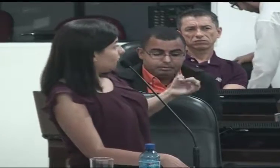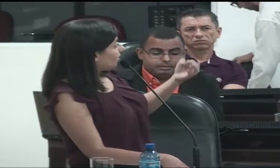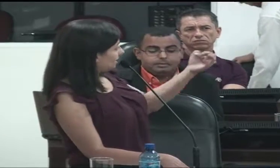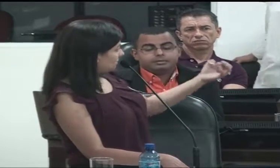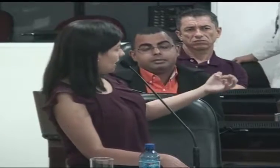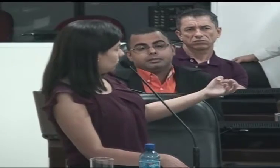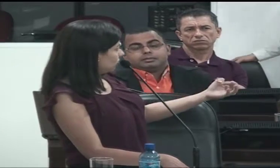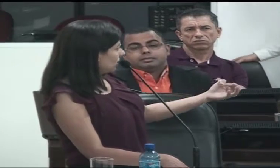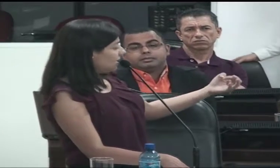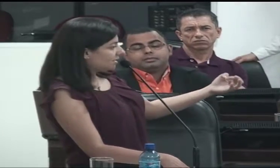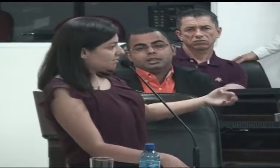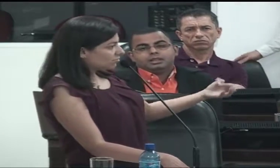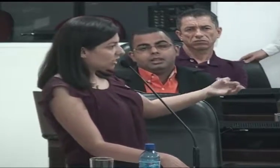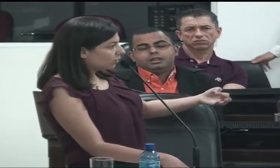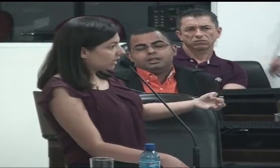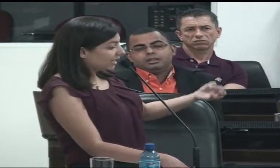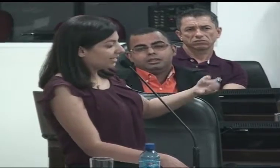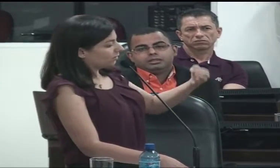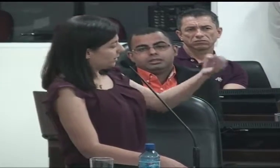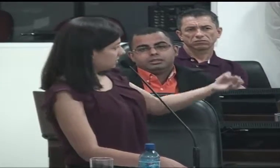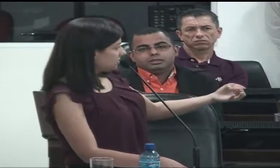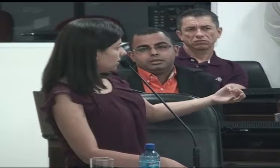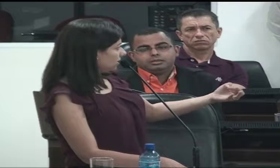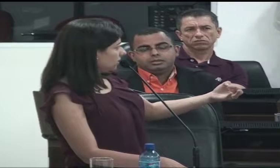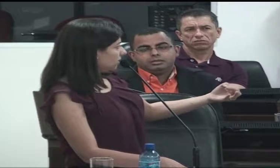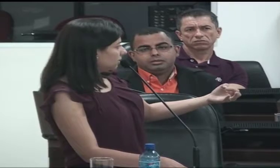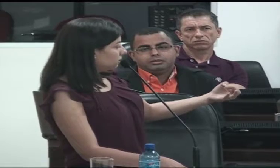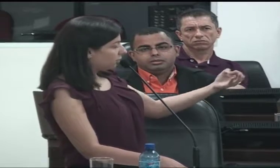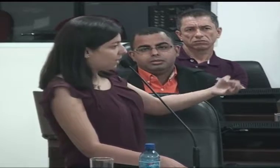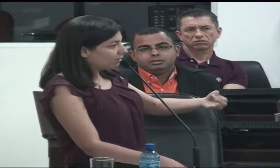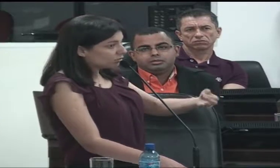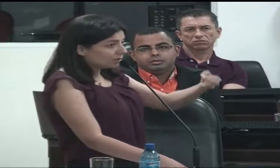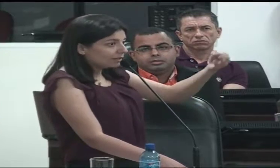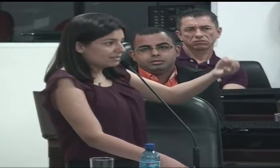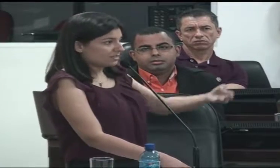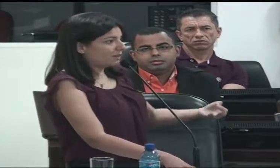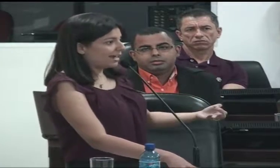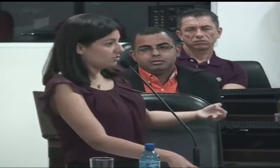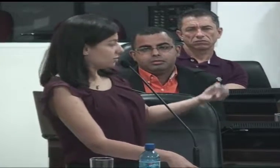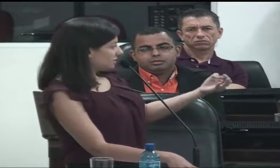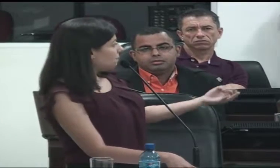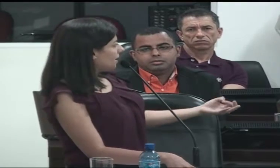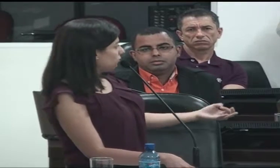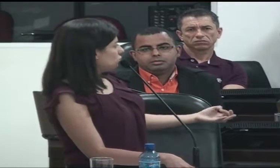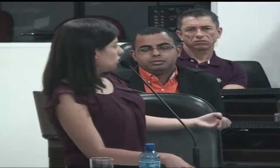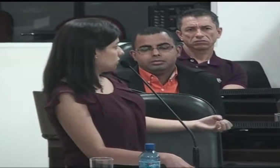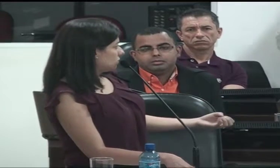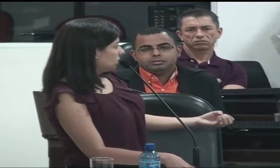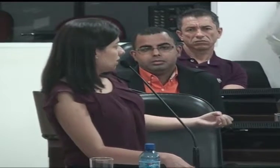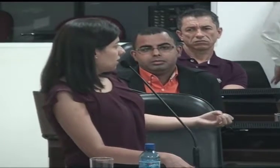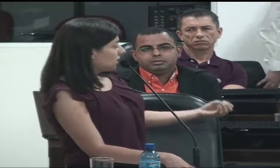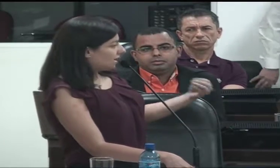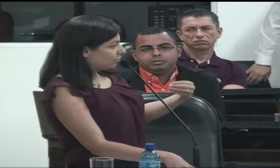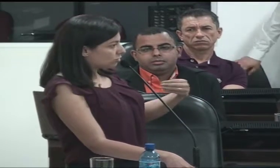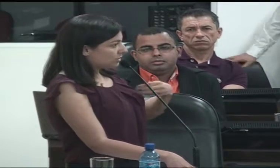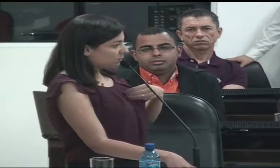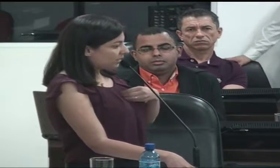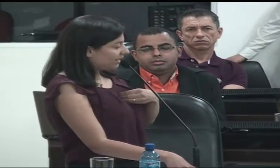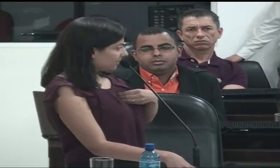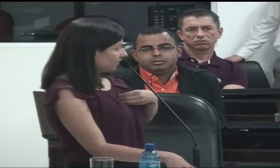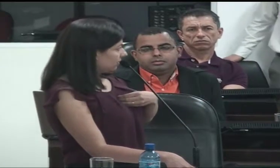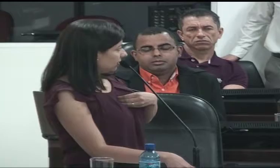infelizmente, existe ignorância por meio de todas as partes. Nós sabemos disso. Eu